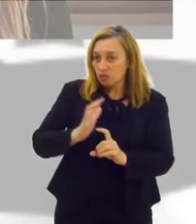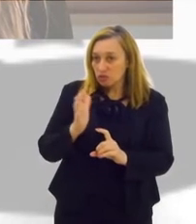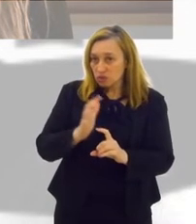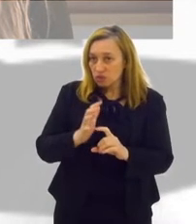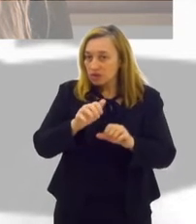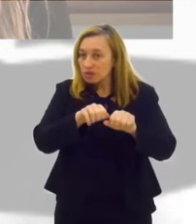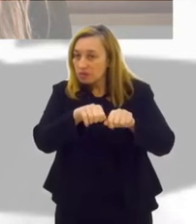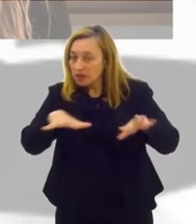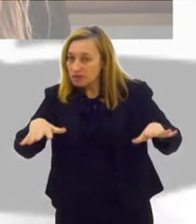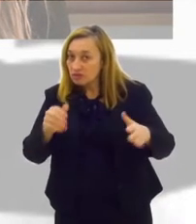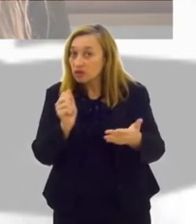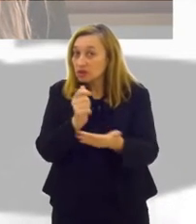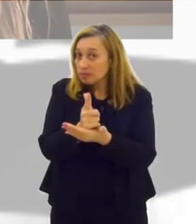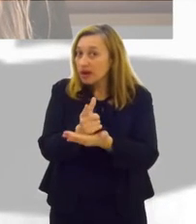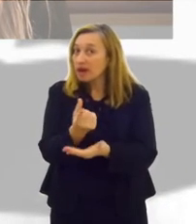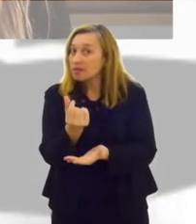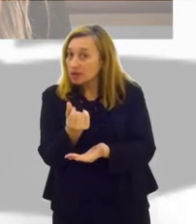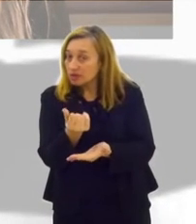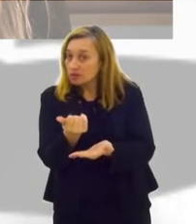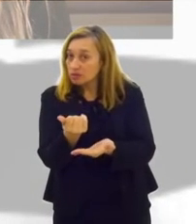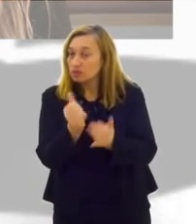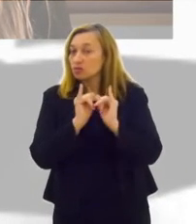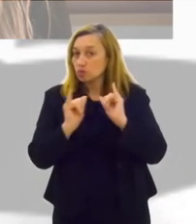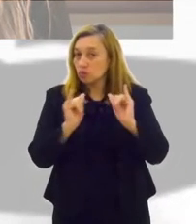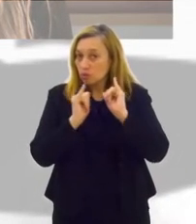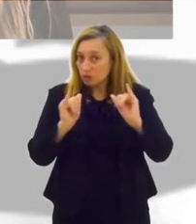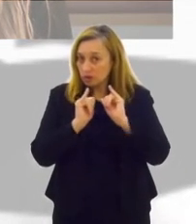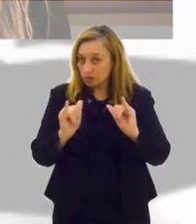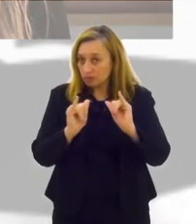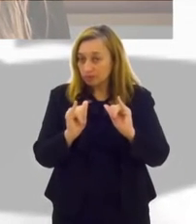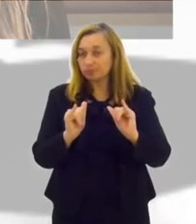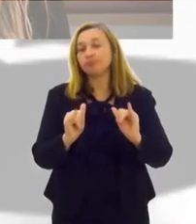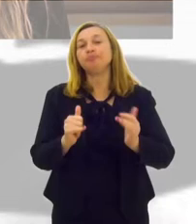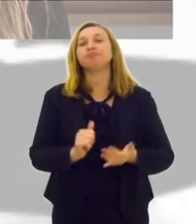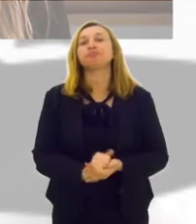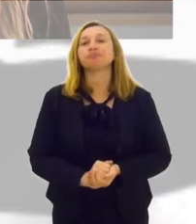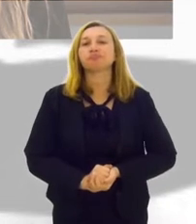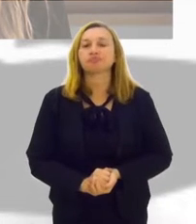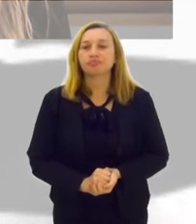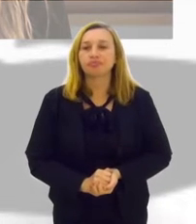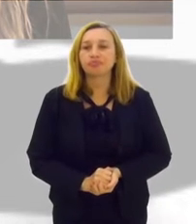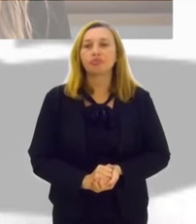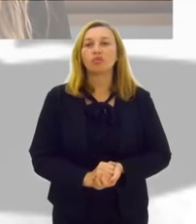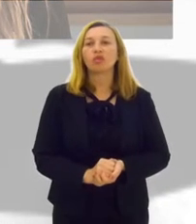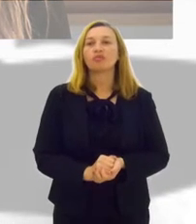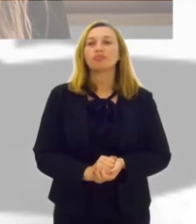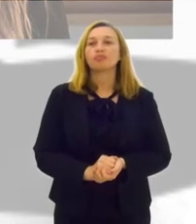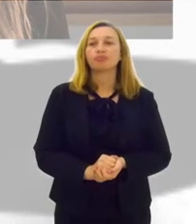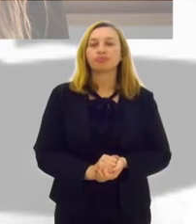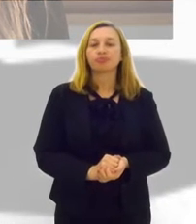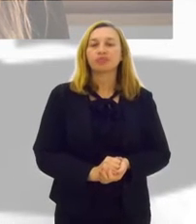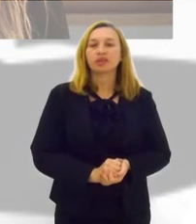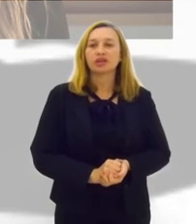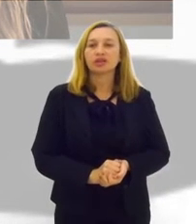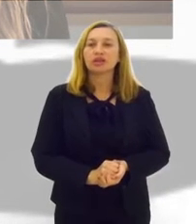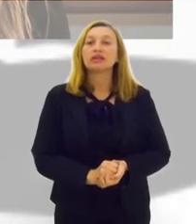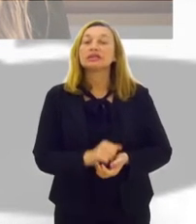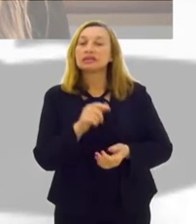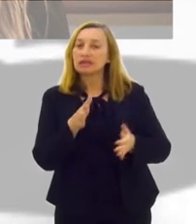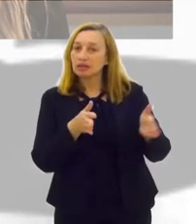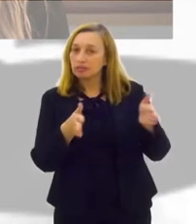Isso, exatamente. Não pode haver uma burla, né? Porque a intenção é